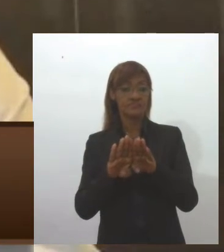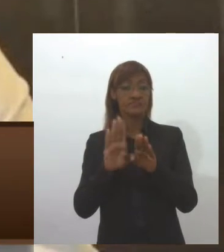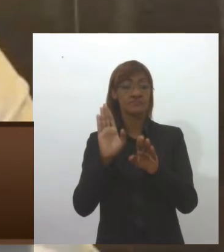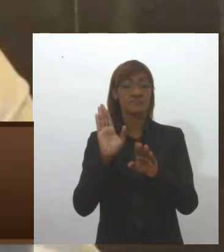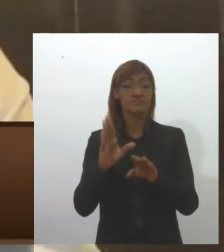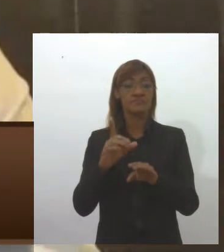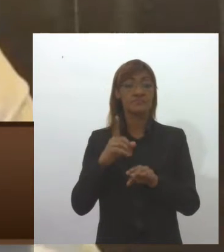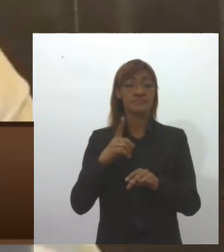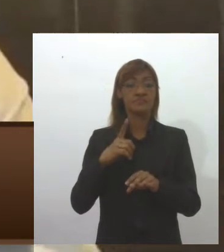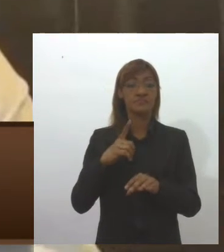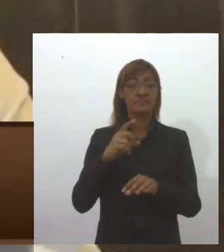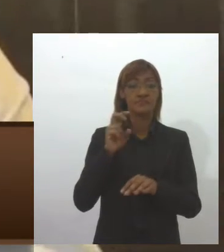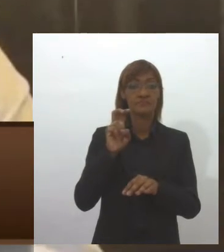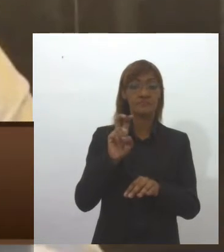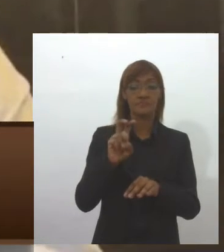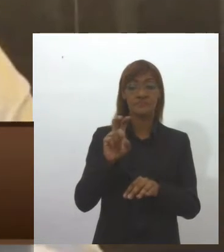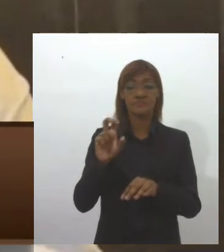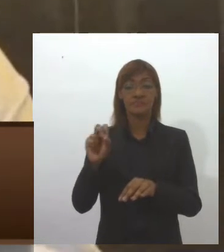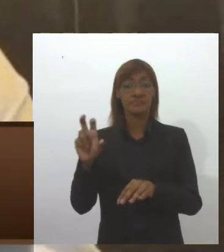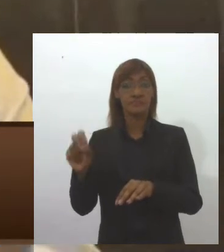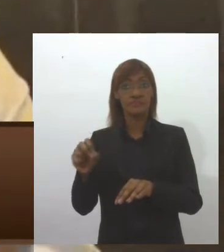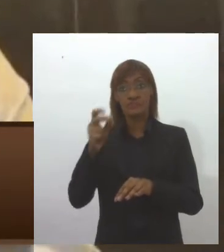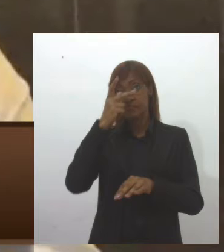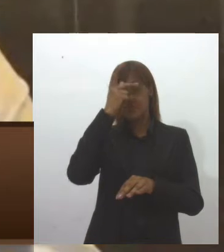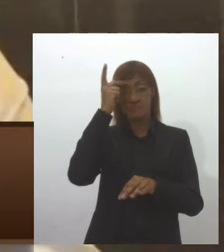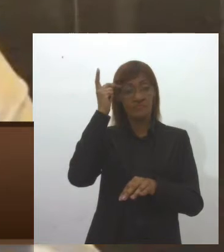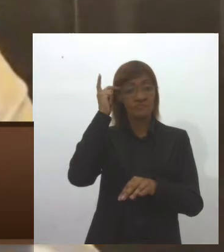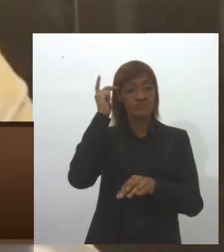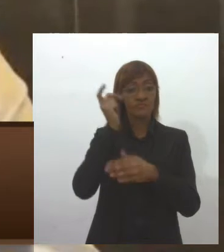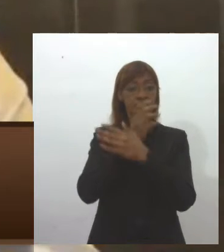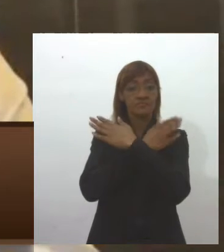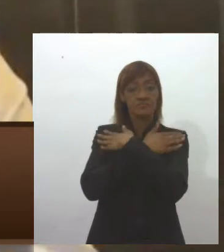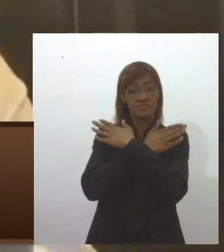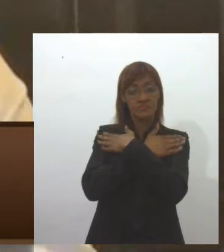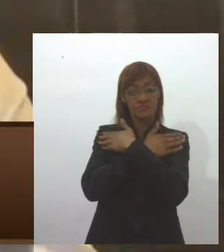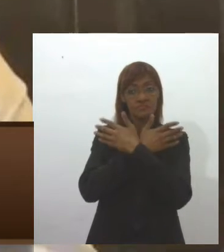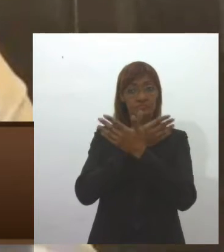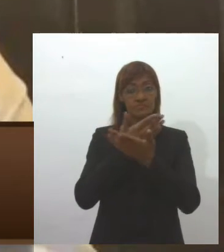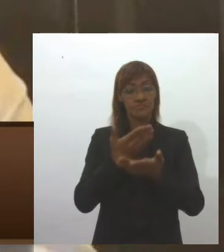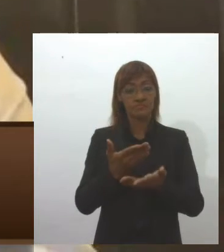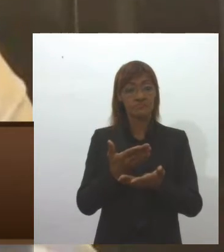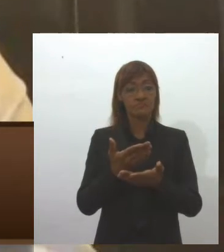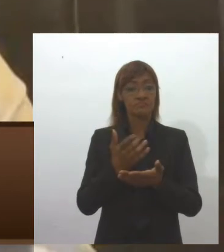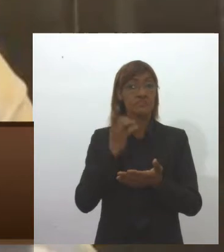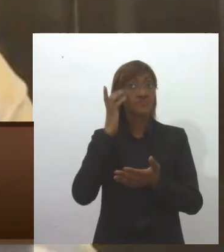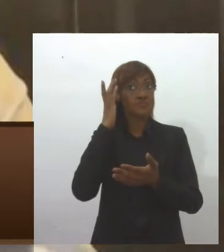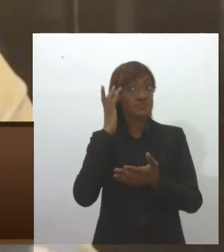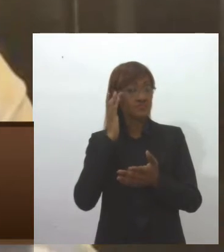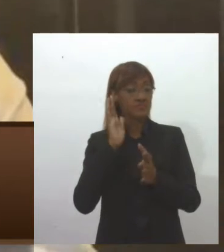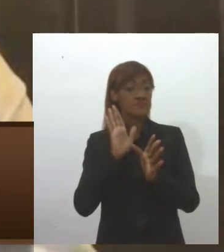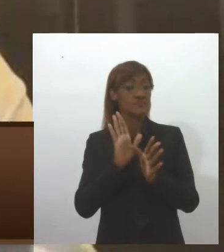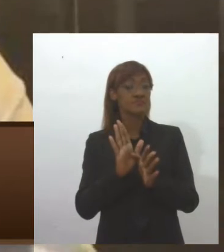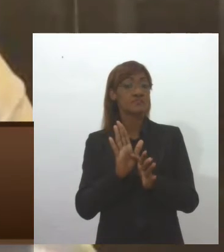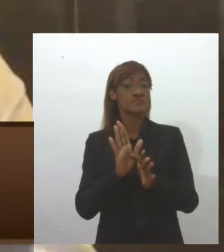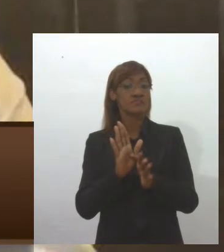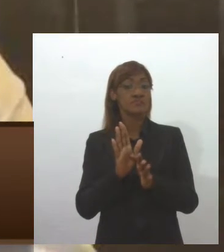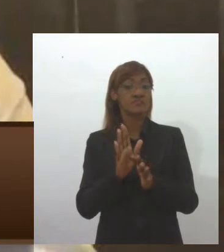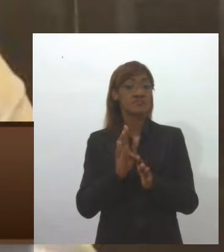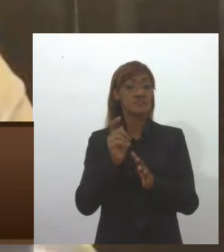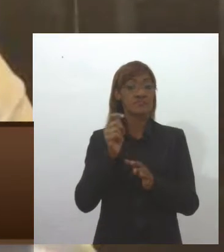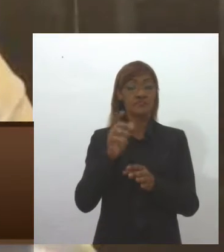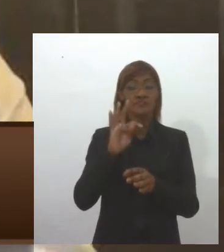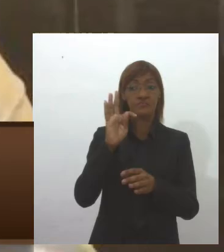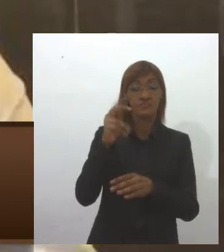registrado o número de 500 demissões. Acredito que a maioria dos hotéis já admitiram o converso comum.